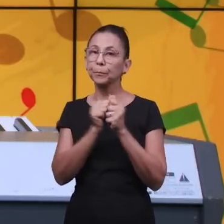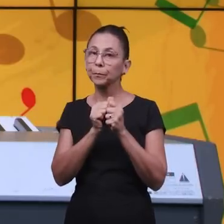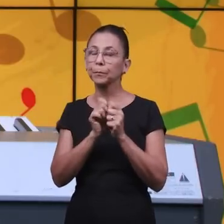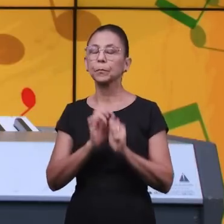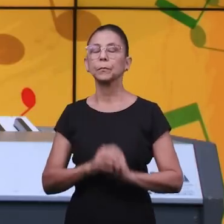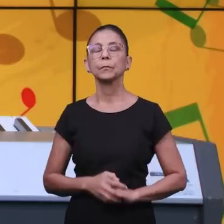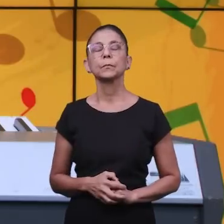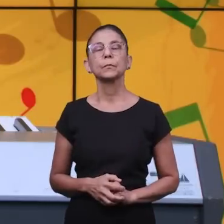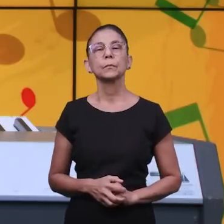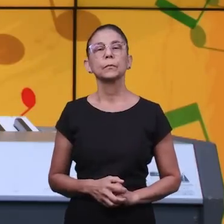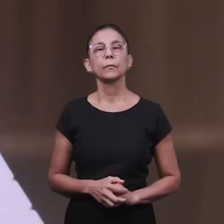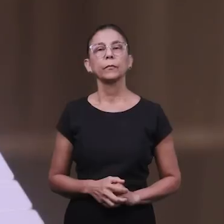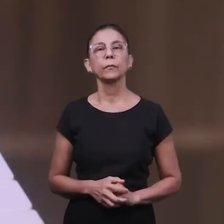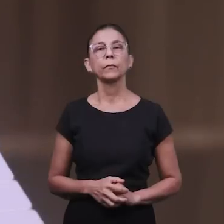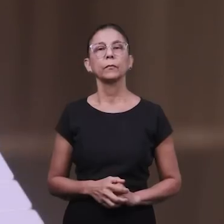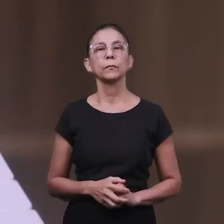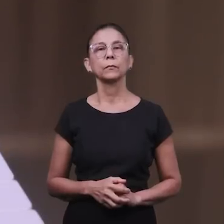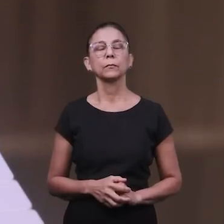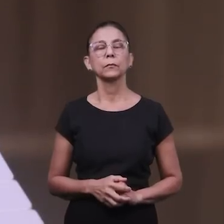juntas.